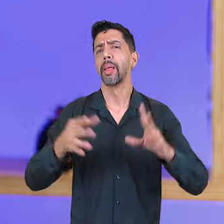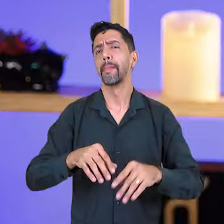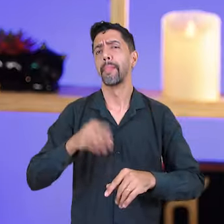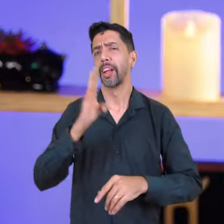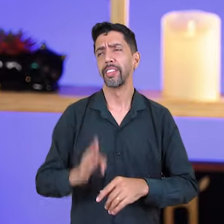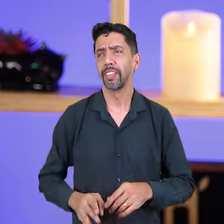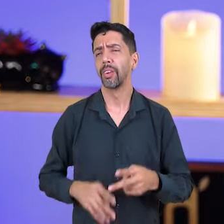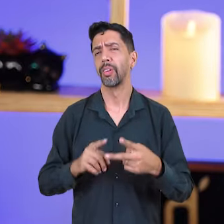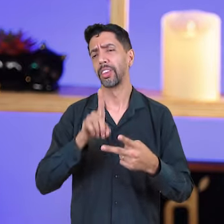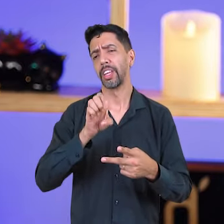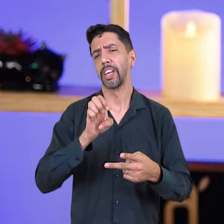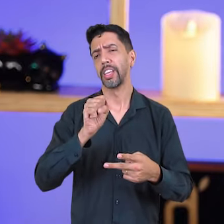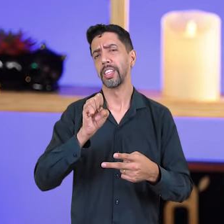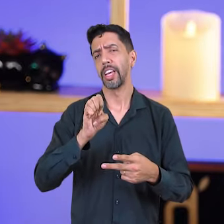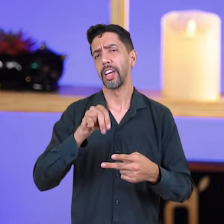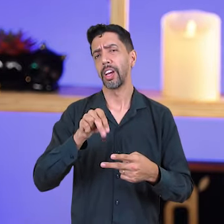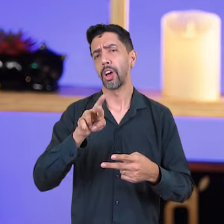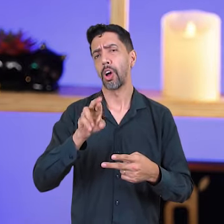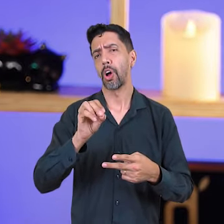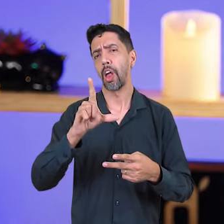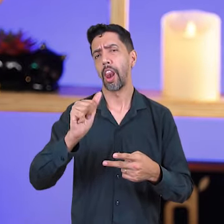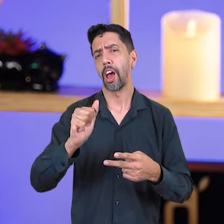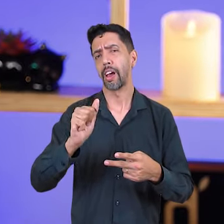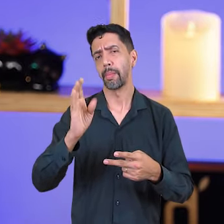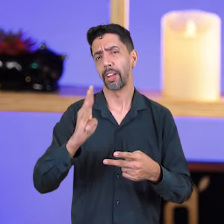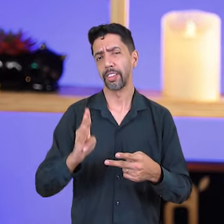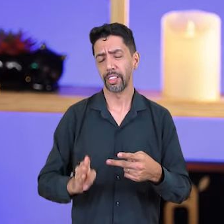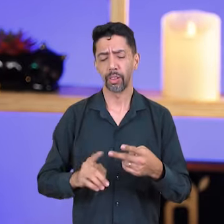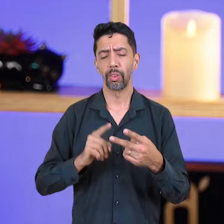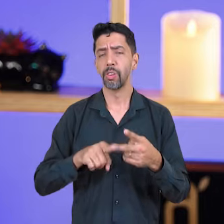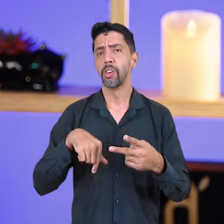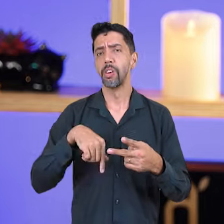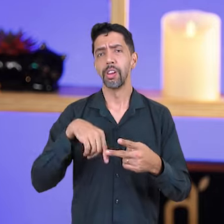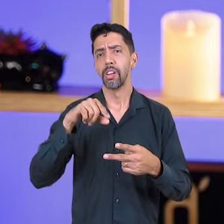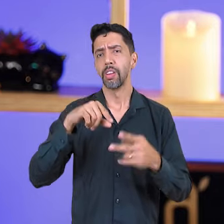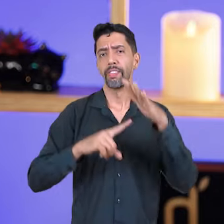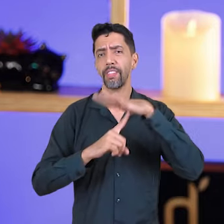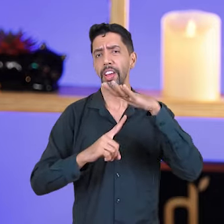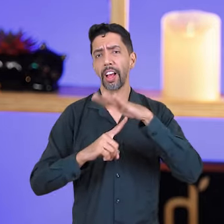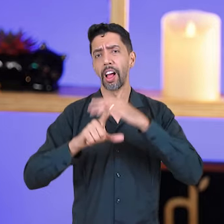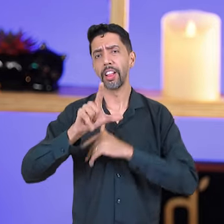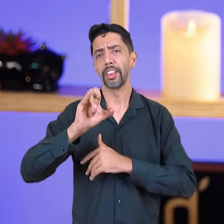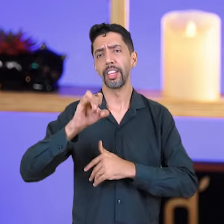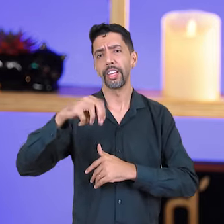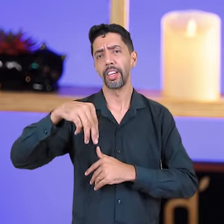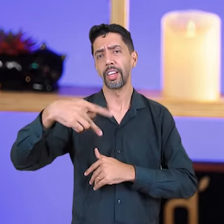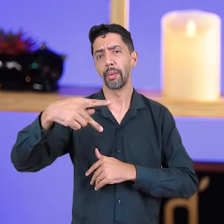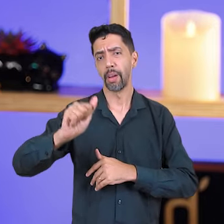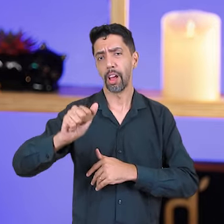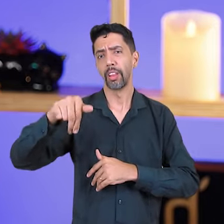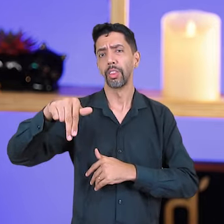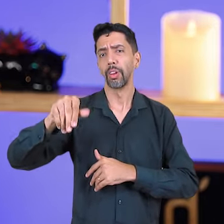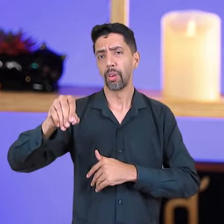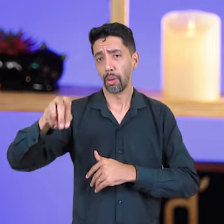financeiro. Porque quanto mais eu tenho de crédito, pior vai ficando. Então eu estou usando o crédito de forma errada. e aí me